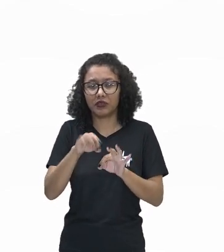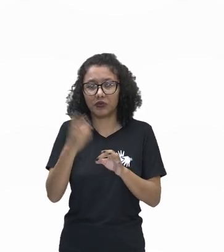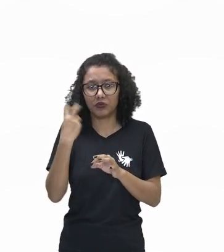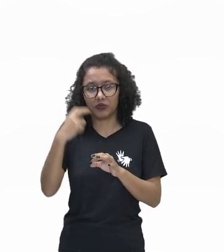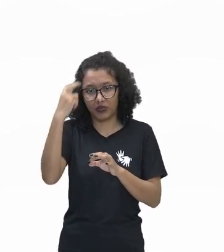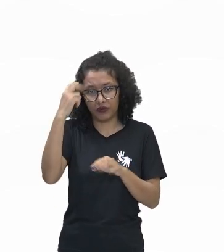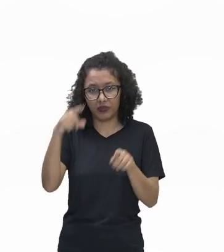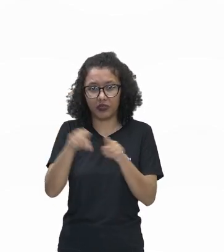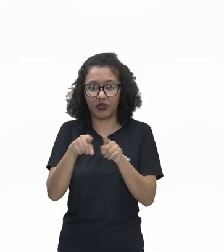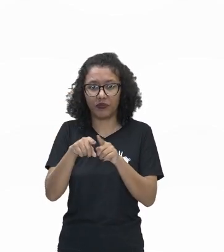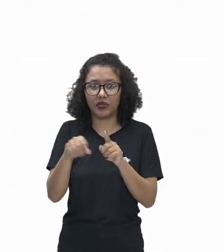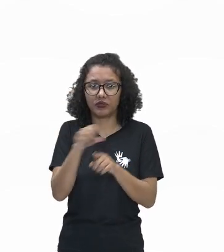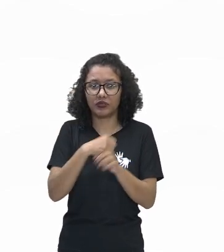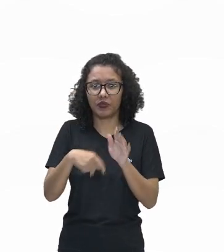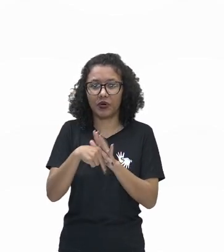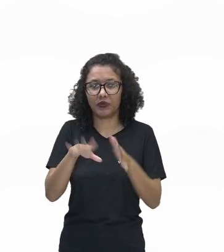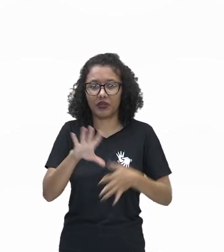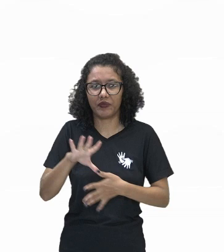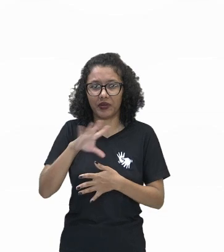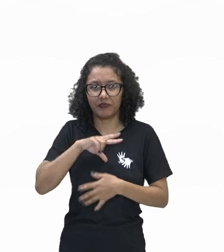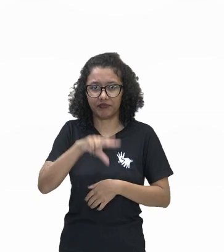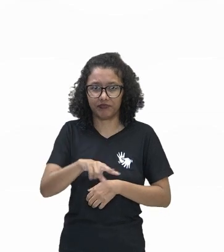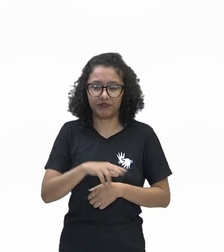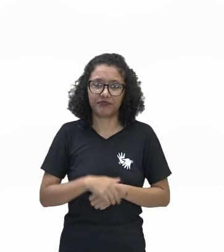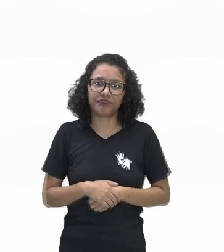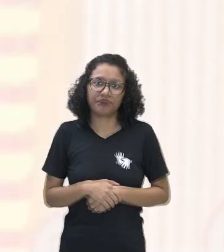e social da América Portuguesa.